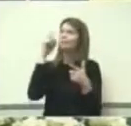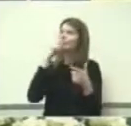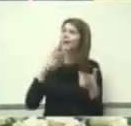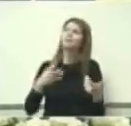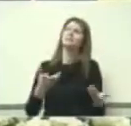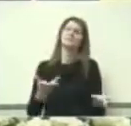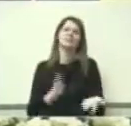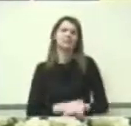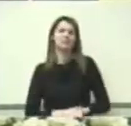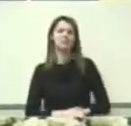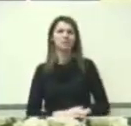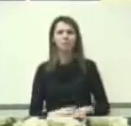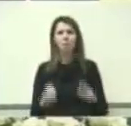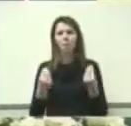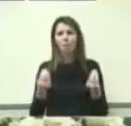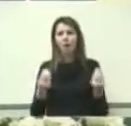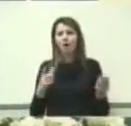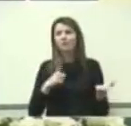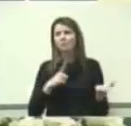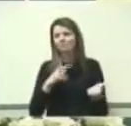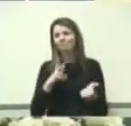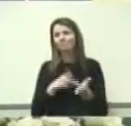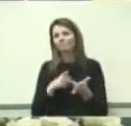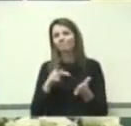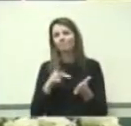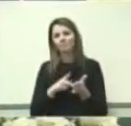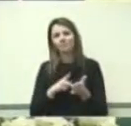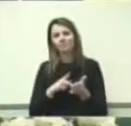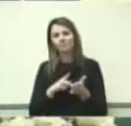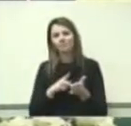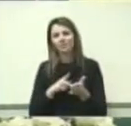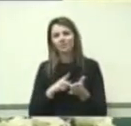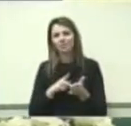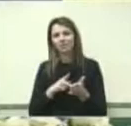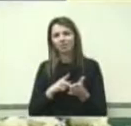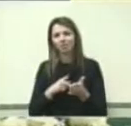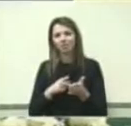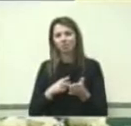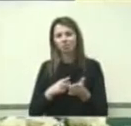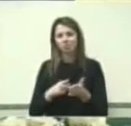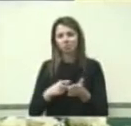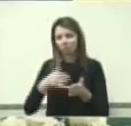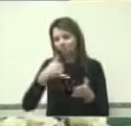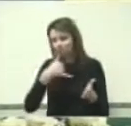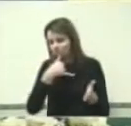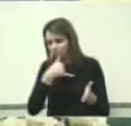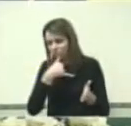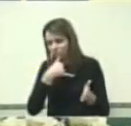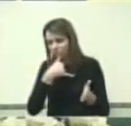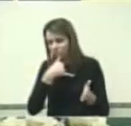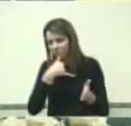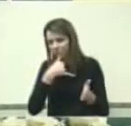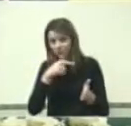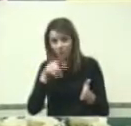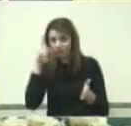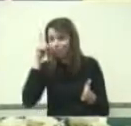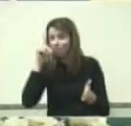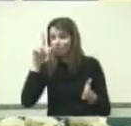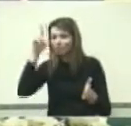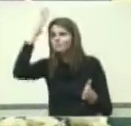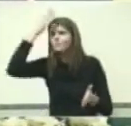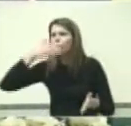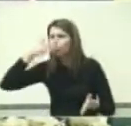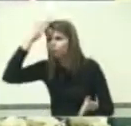e os ventos contrários tem realmente jogado para baixo você não consegue enxergar